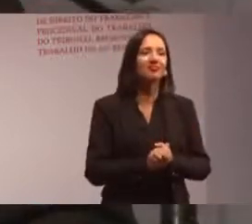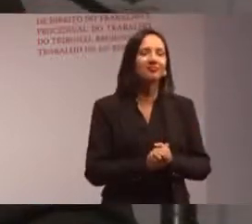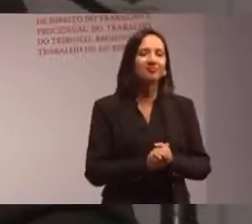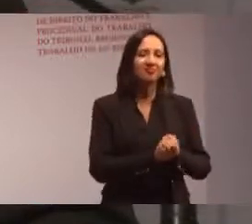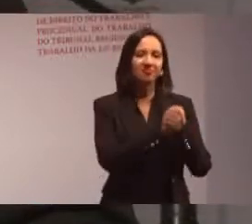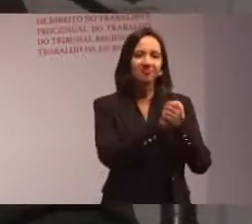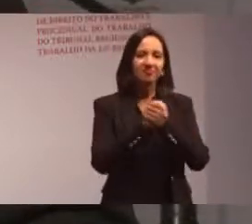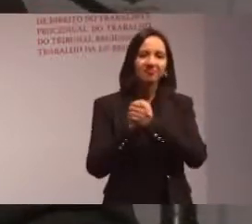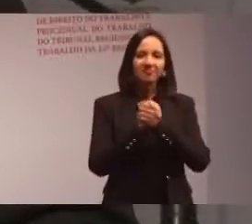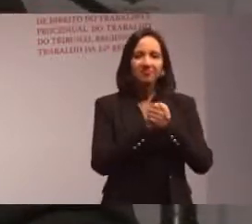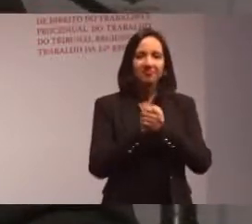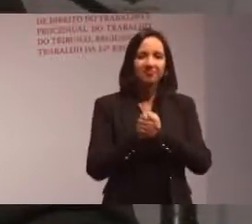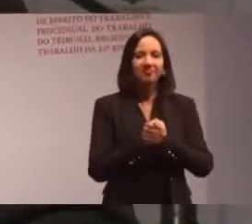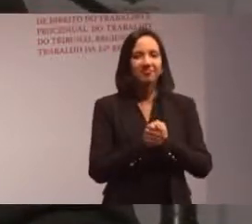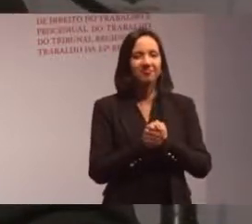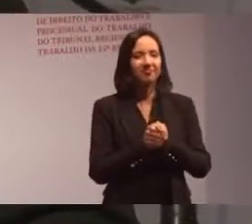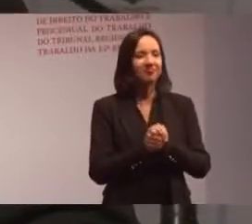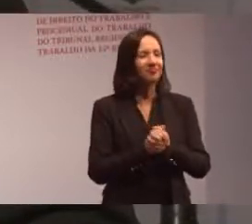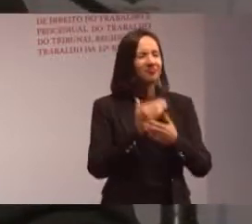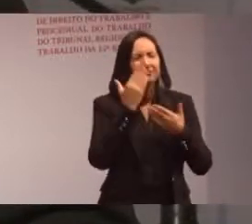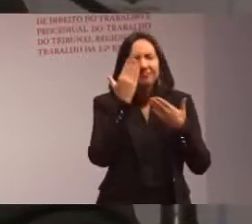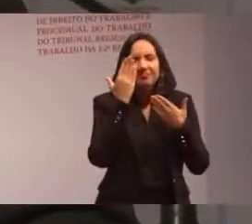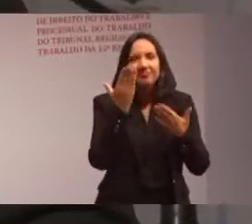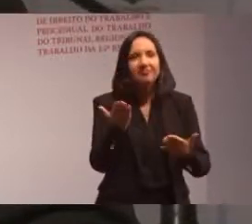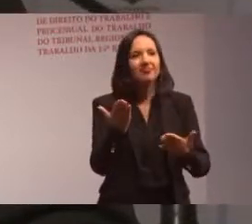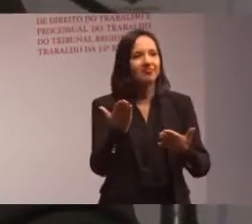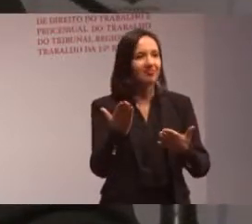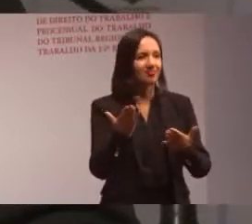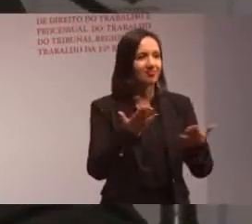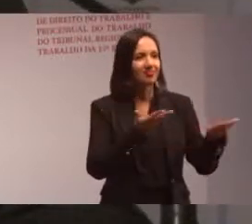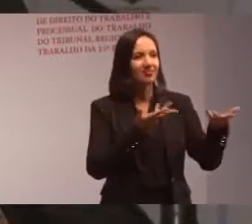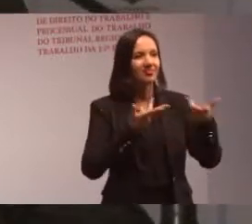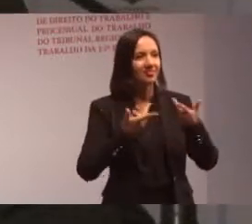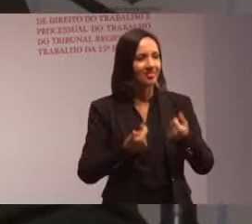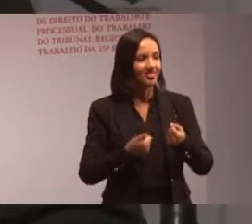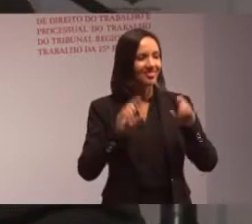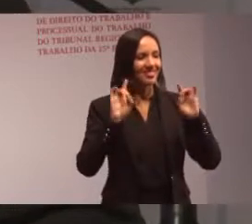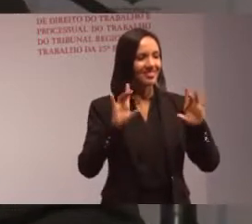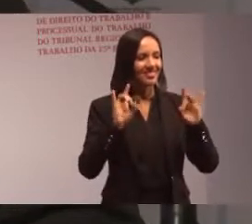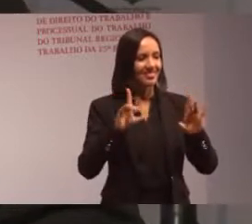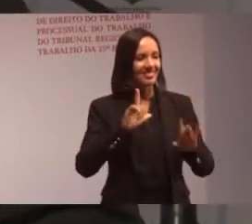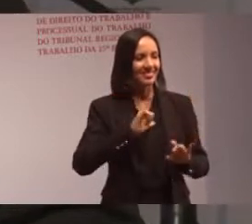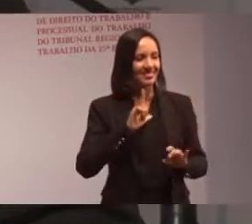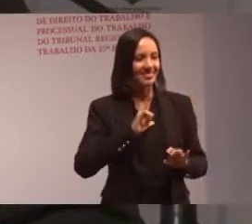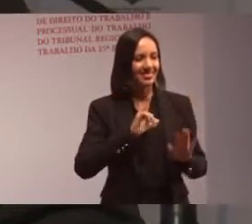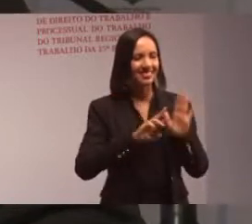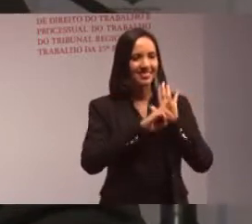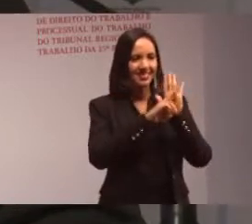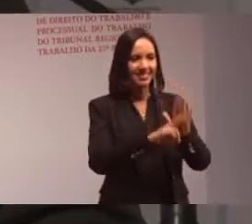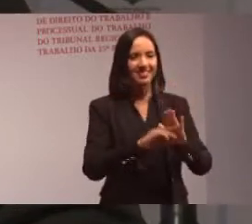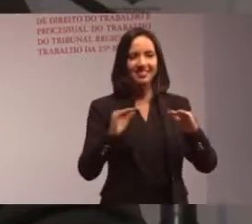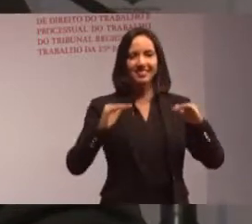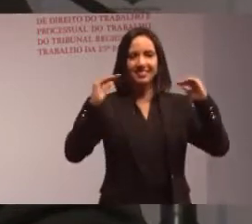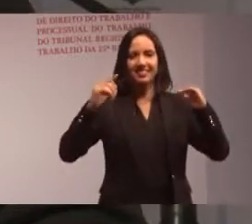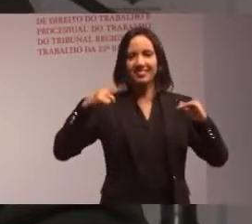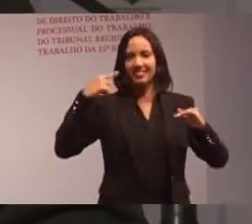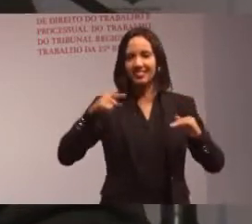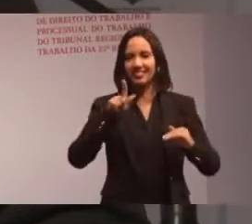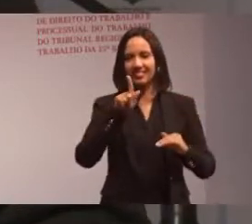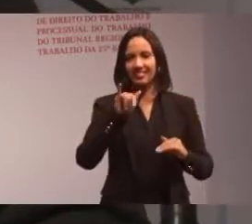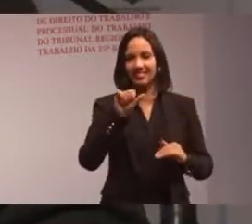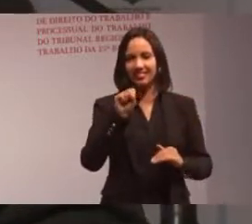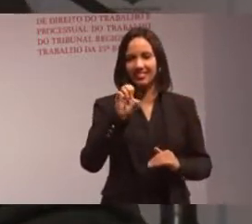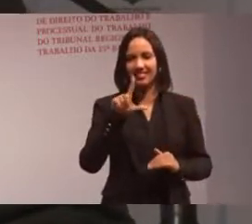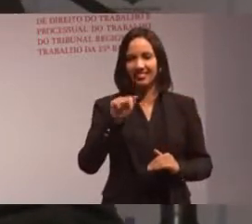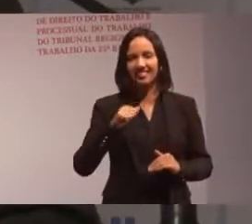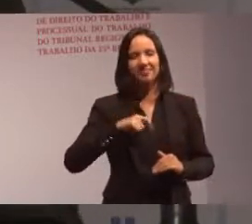parabéns e muitíssimo obrigada pelo convite, em especial em nome aí da desembargadora Gisela. Eu estou muito